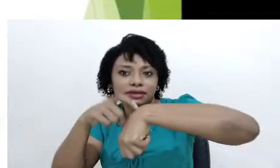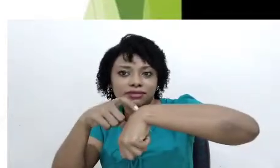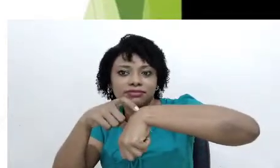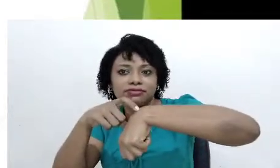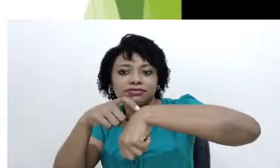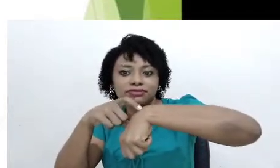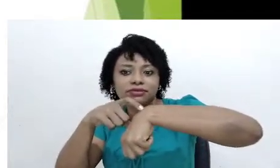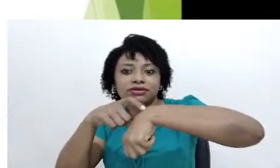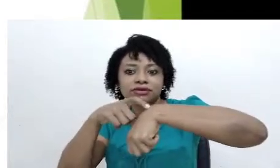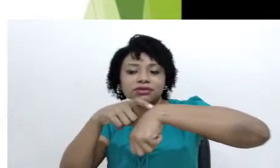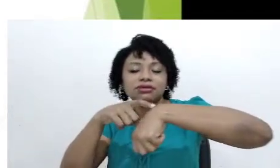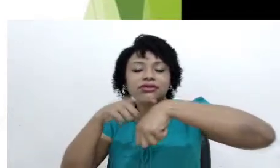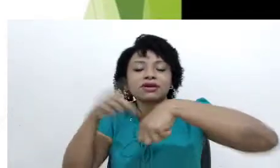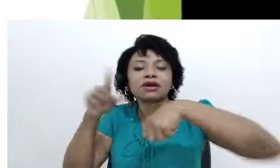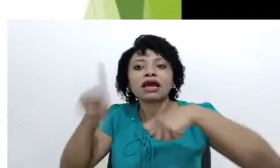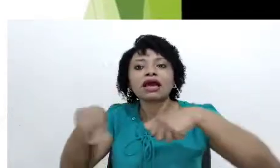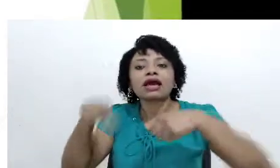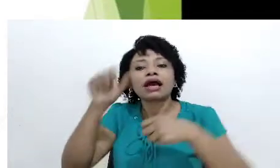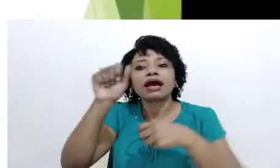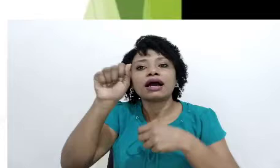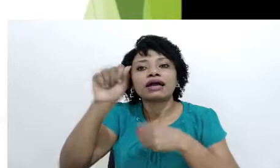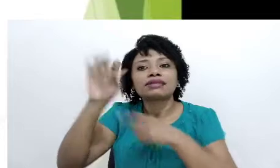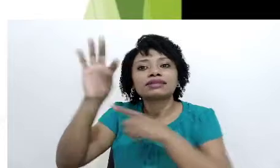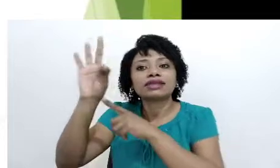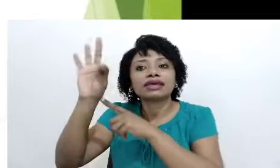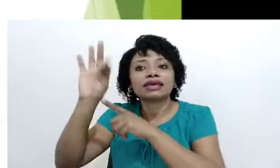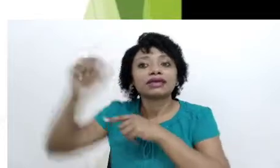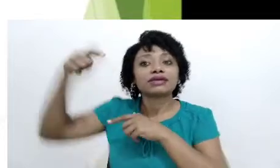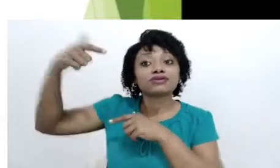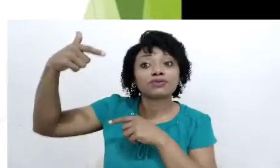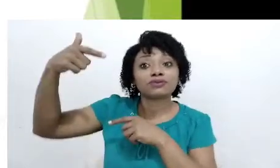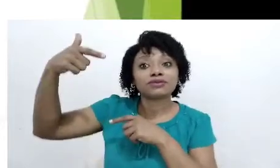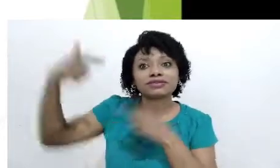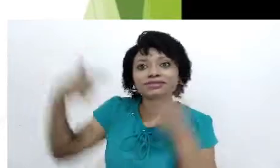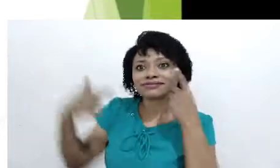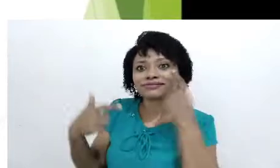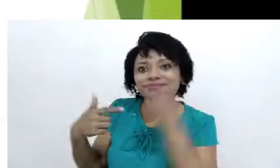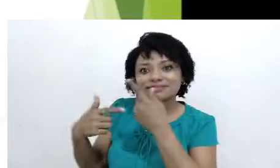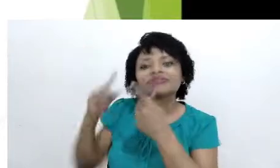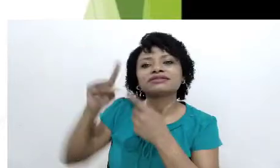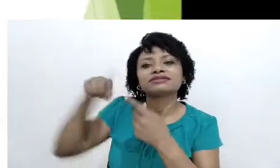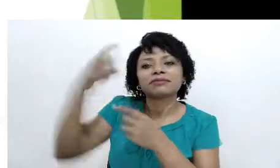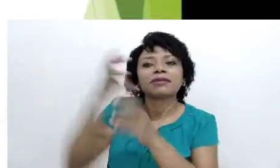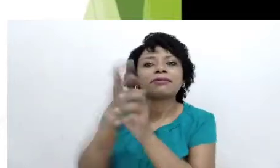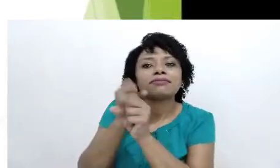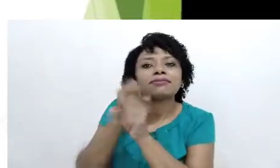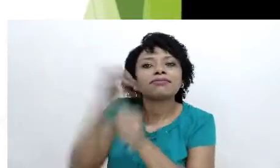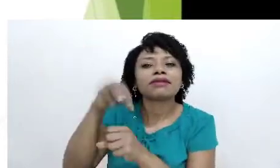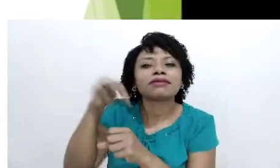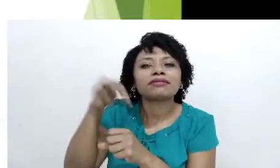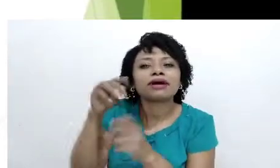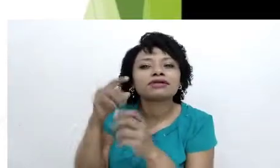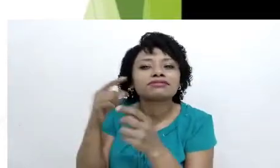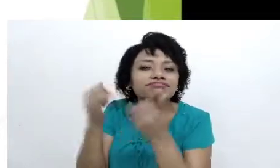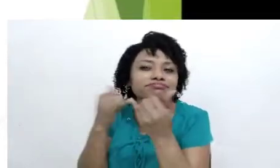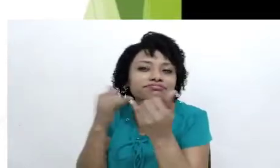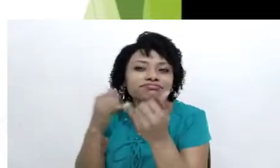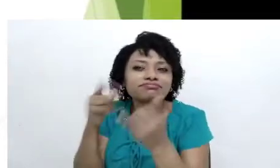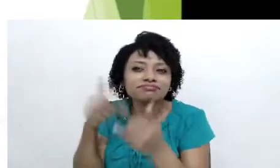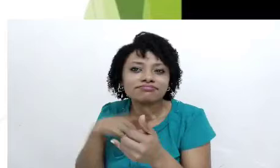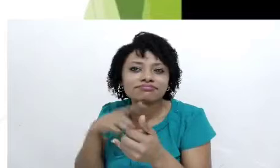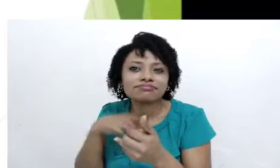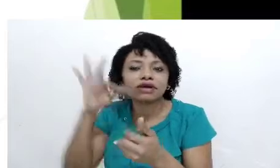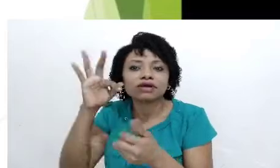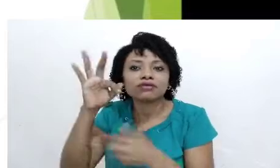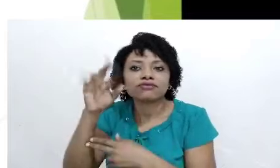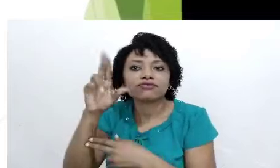da posição em função do tempo, ó, e para a posição o tempo está elevado a 2, aí a gente